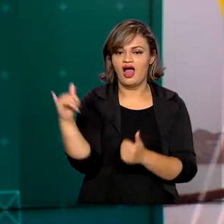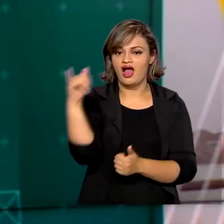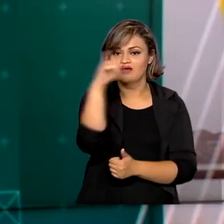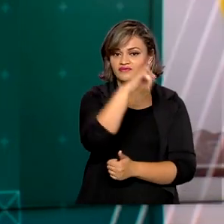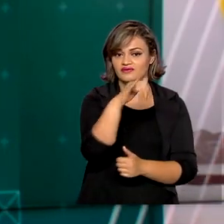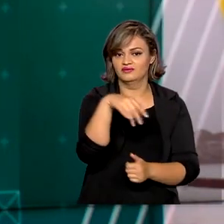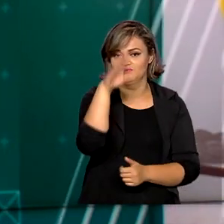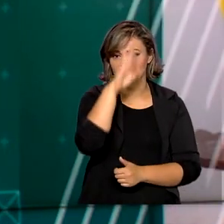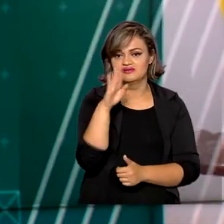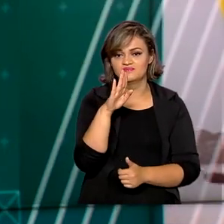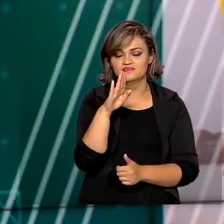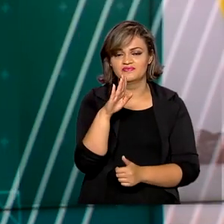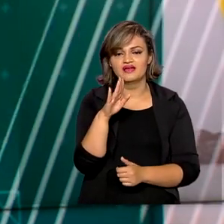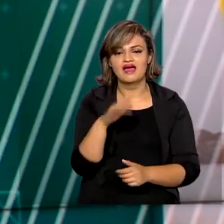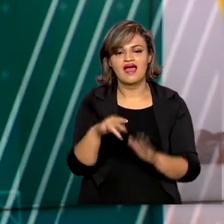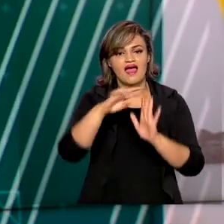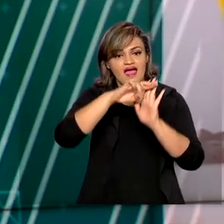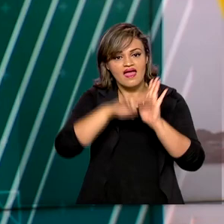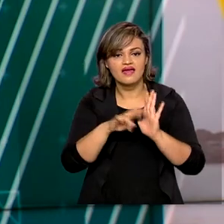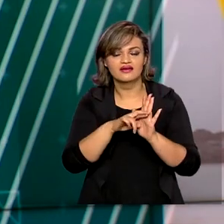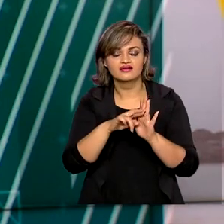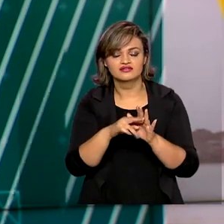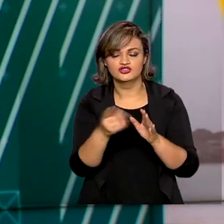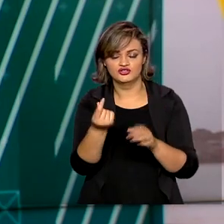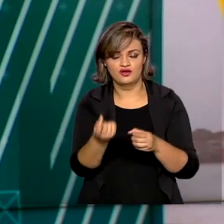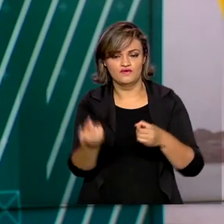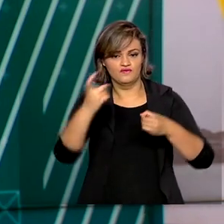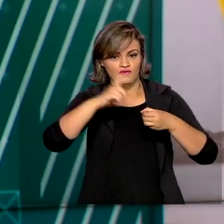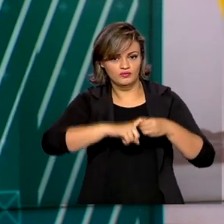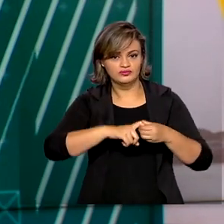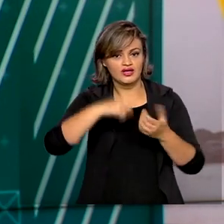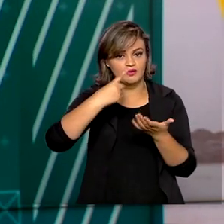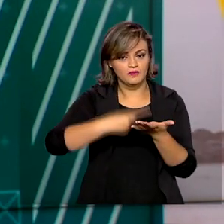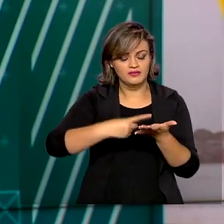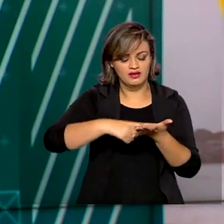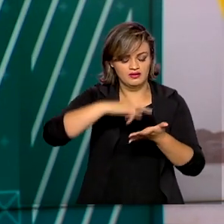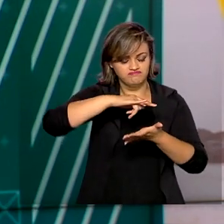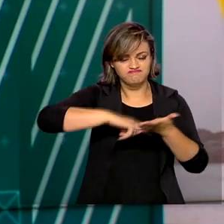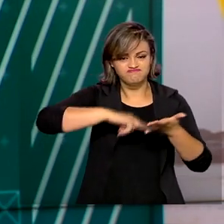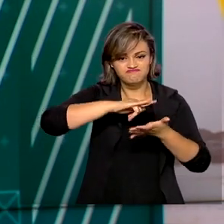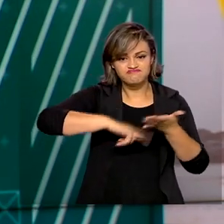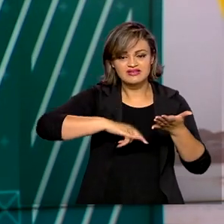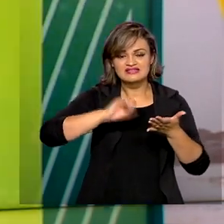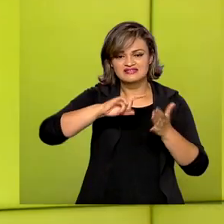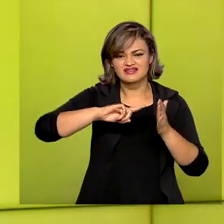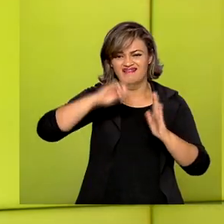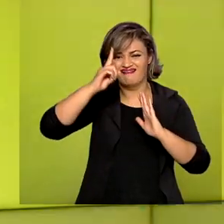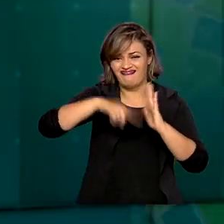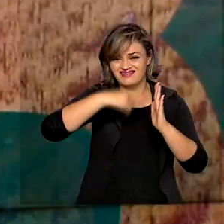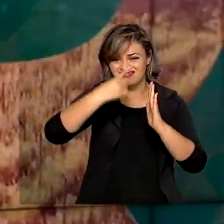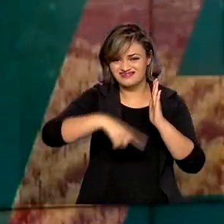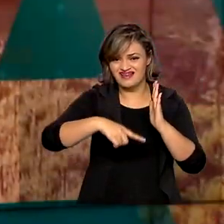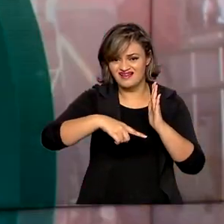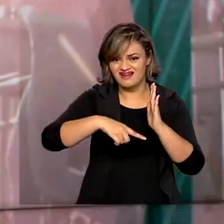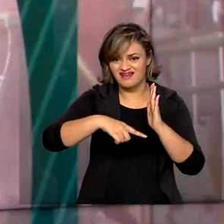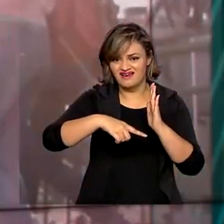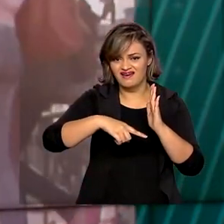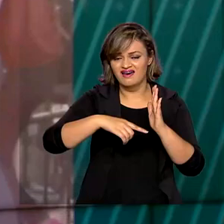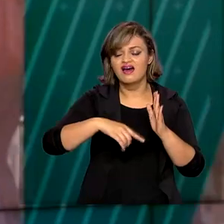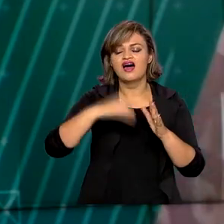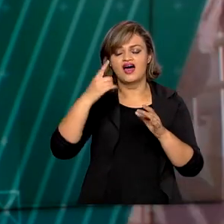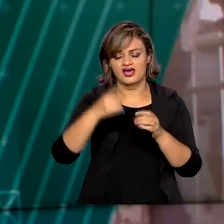brasileira foram prorrogadas as regras de reembolso e remarcação de passagens aéreas para voos cancelados durante a pandemia